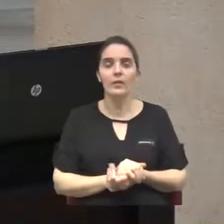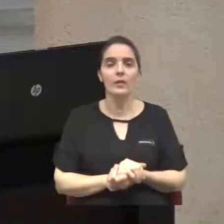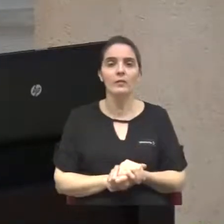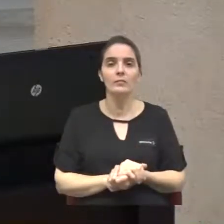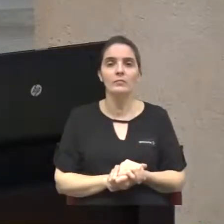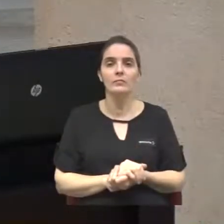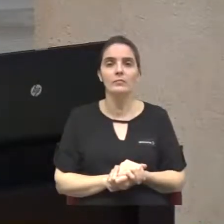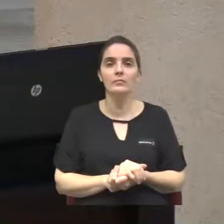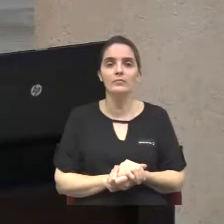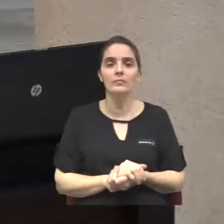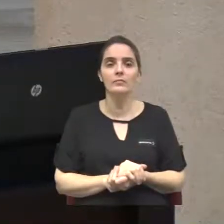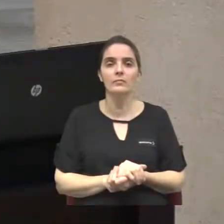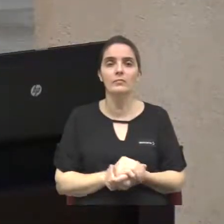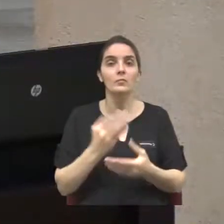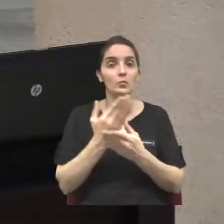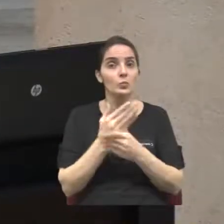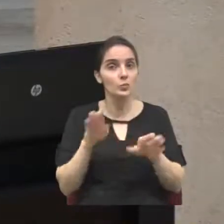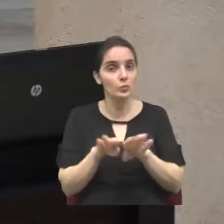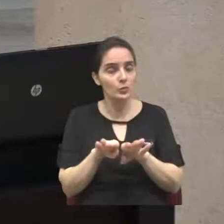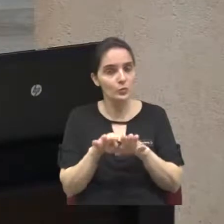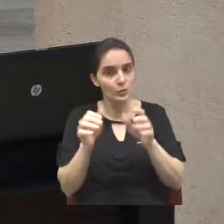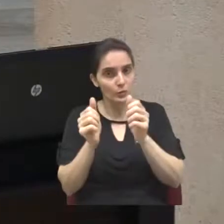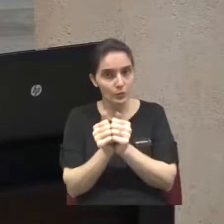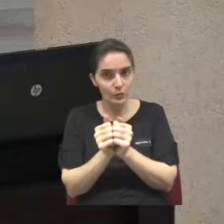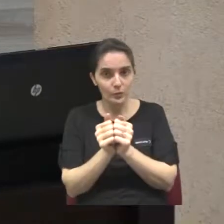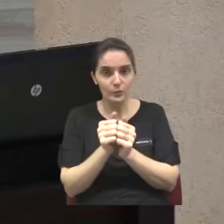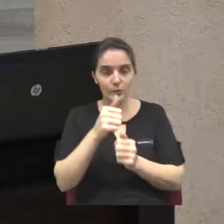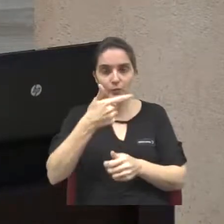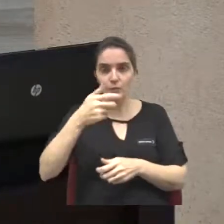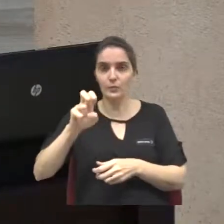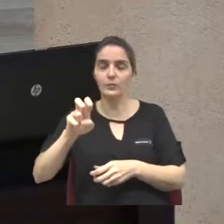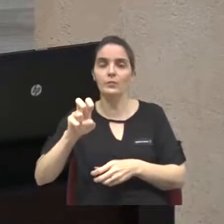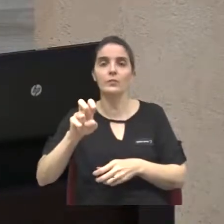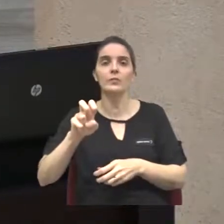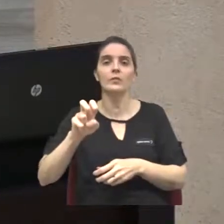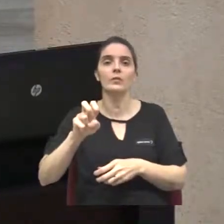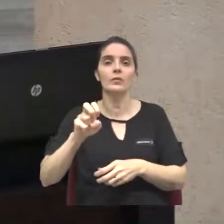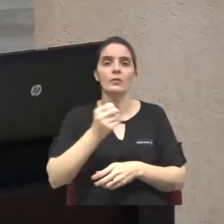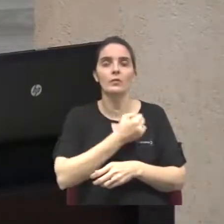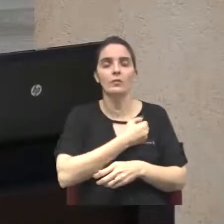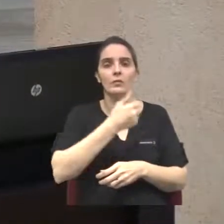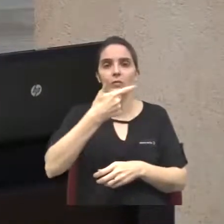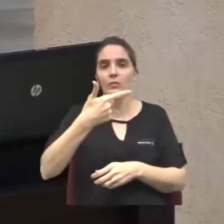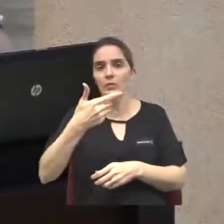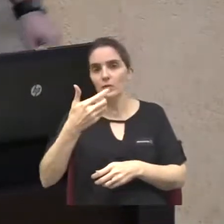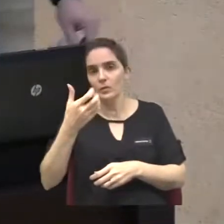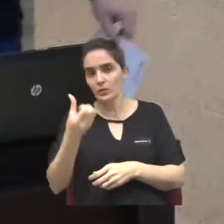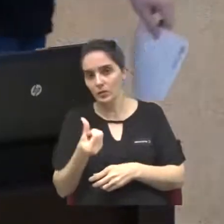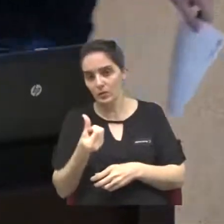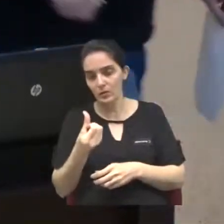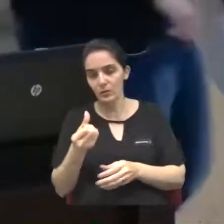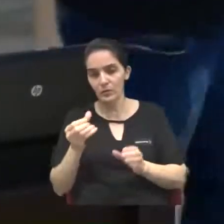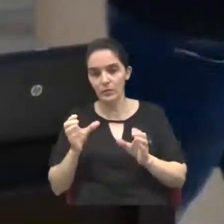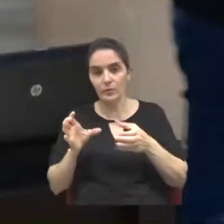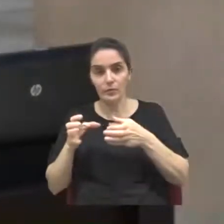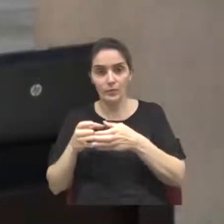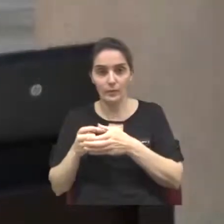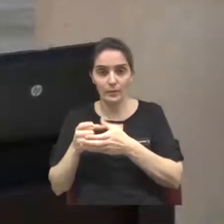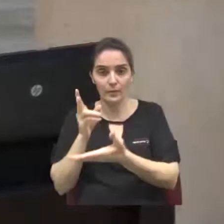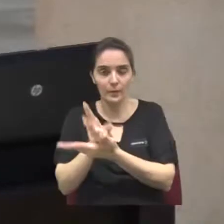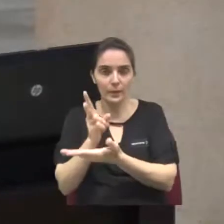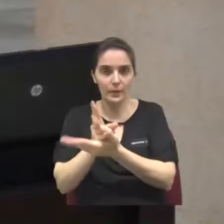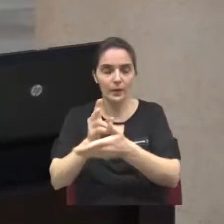protocolamos também, junto com o 25, o 26, que cria a comissão permanente de defesa animal. Desvincula da